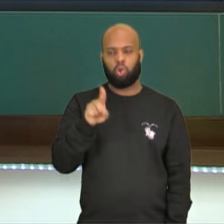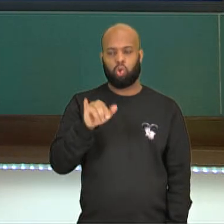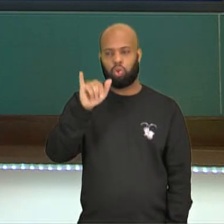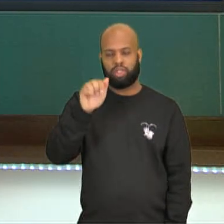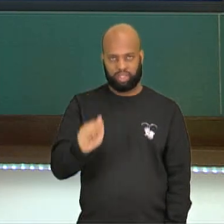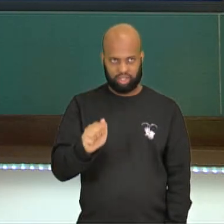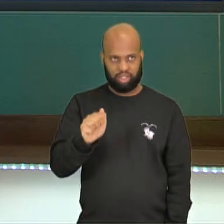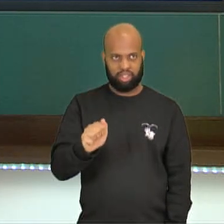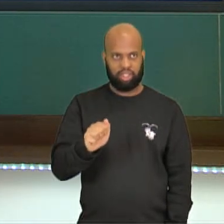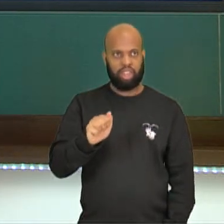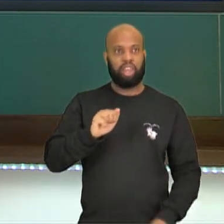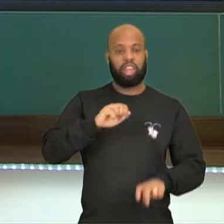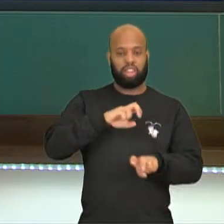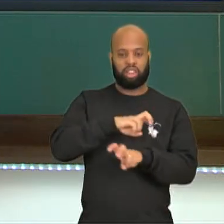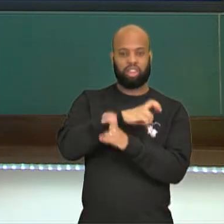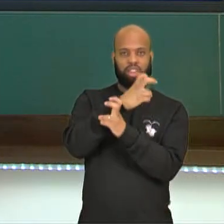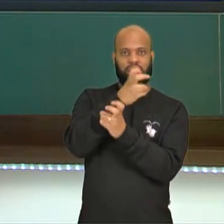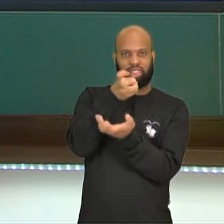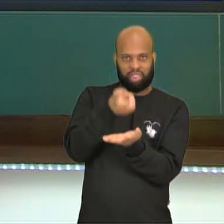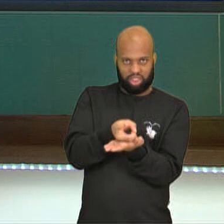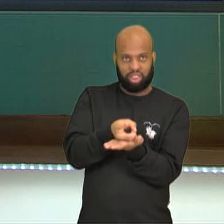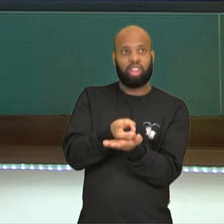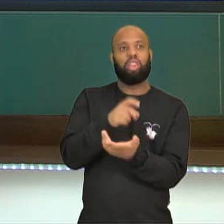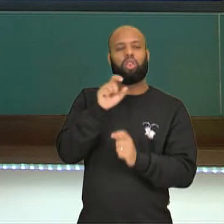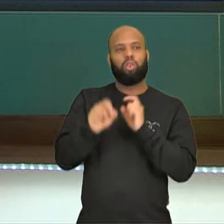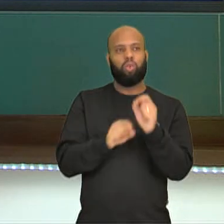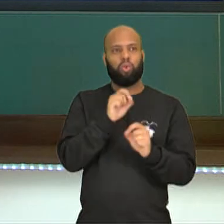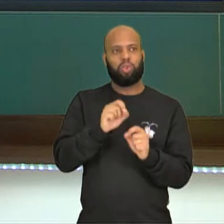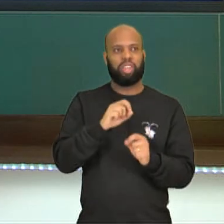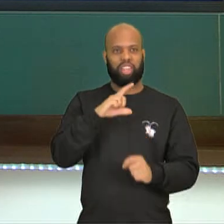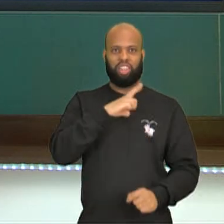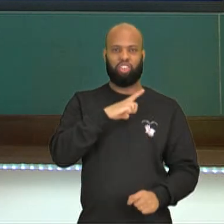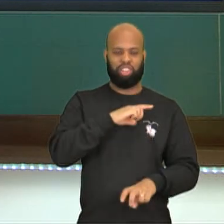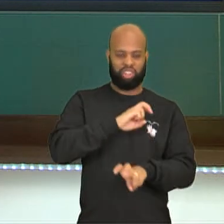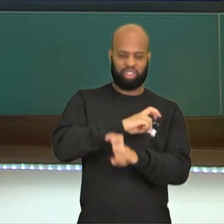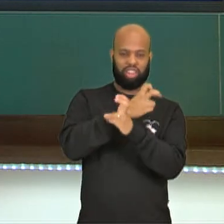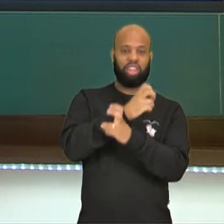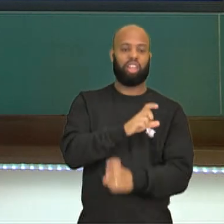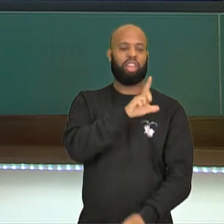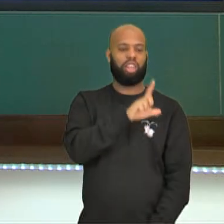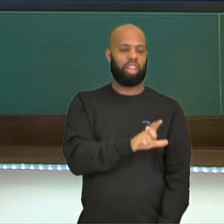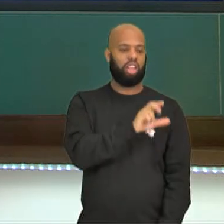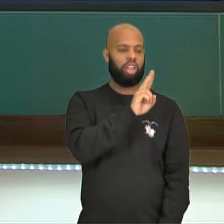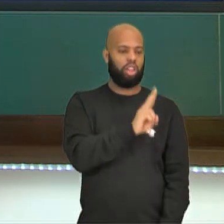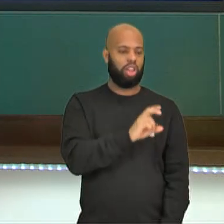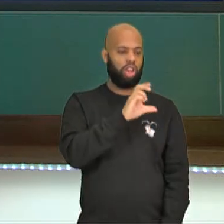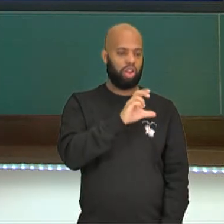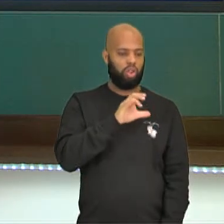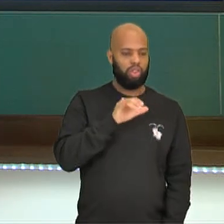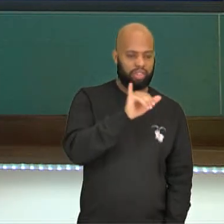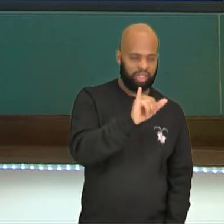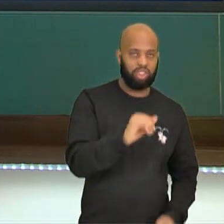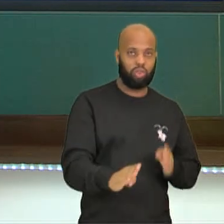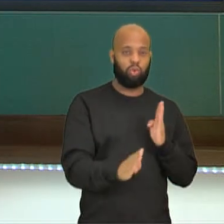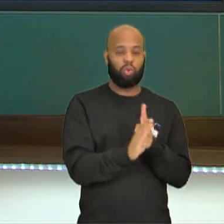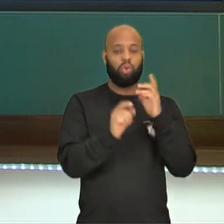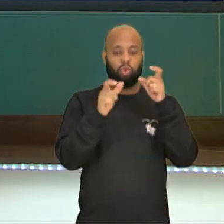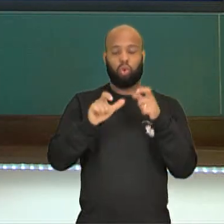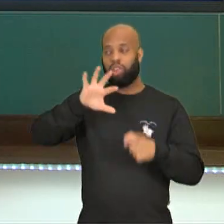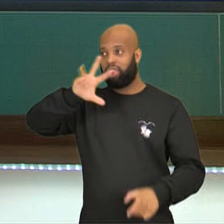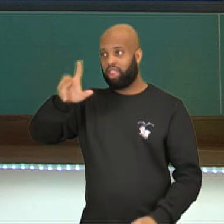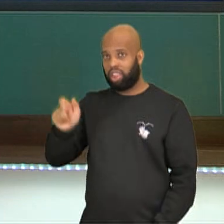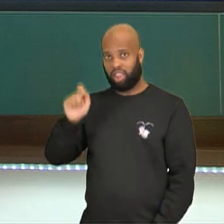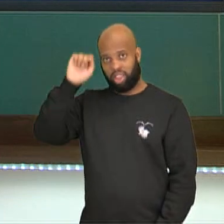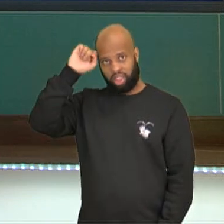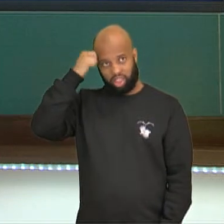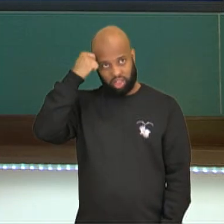fizeram esse nome em alusão a Lucy, aquele esqueleto de uma Australopithecus encontrado em 1974 na África,